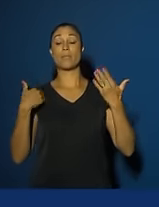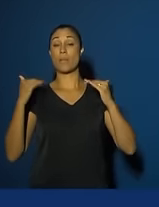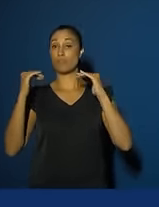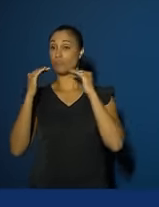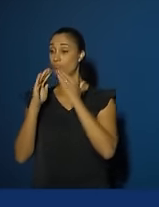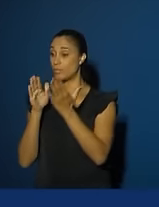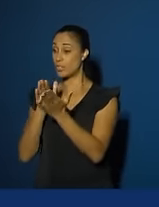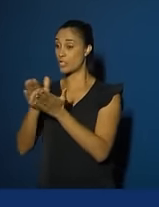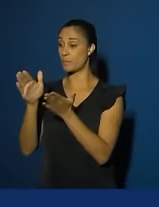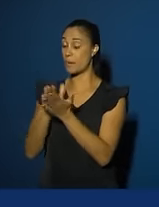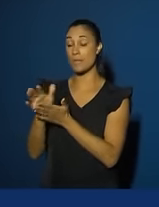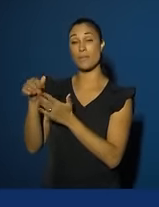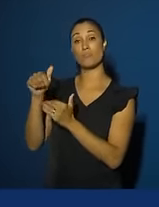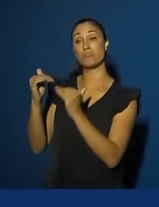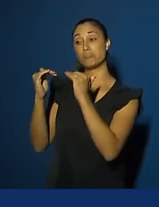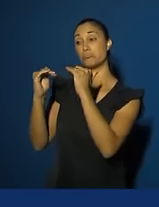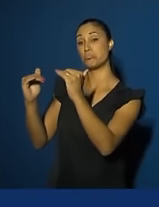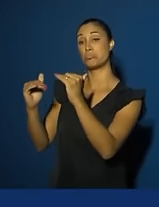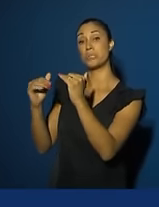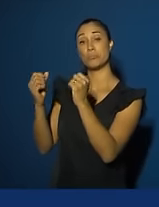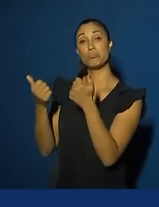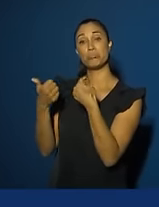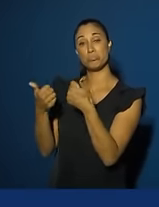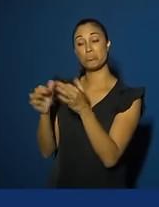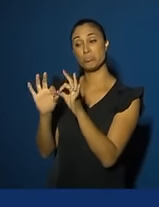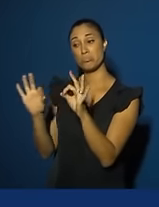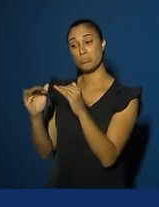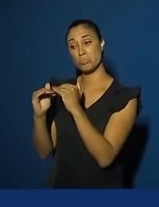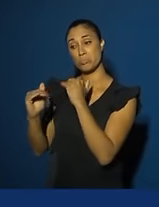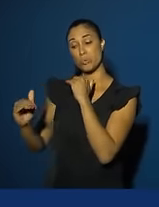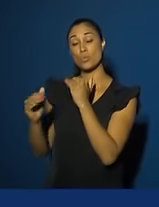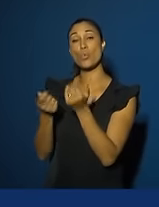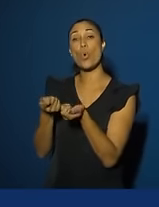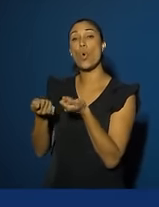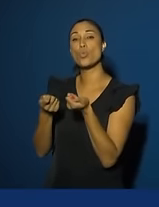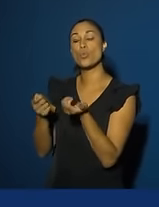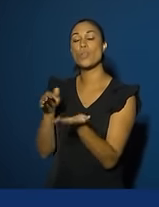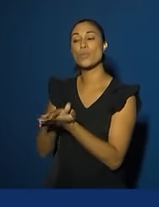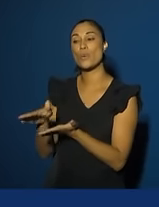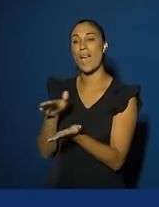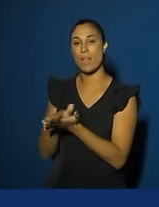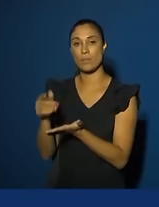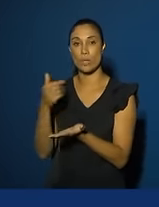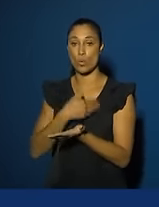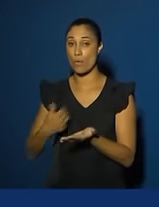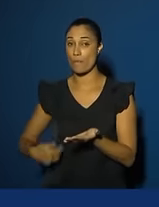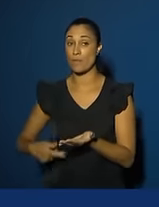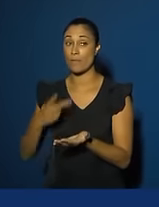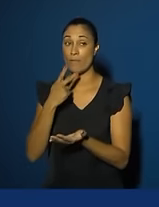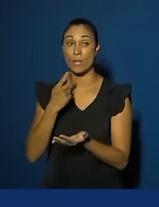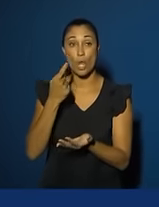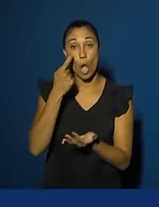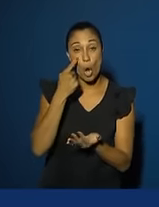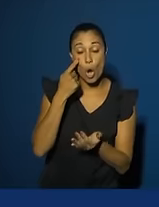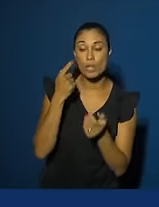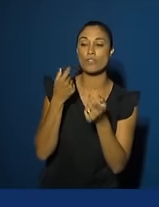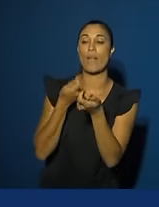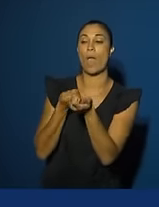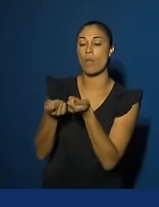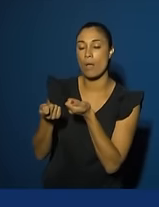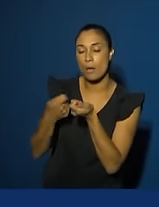se Manteve então o governo tá sendo austero do ponto de vista do controle do gasto com o pessoal governo tá falando olha nós vamos